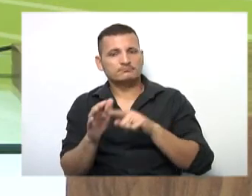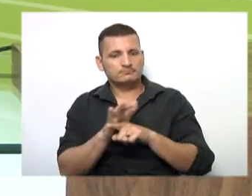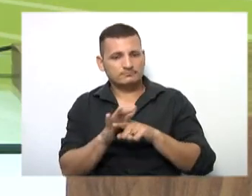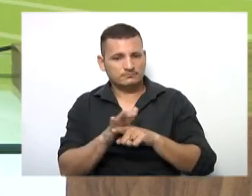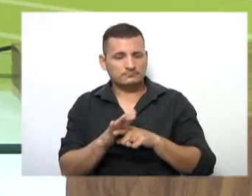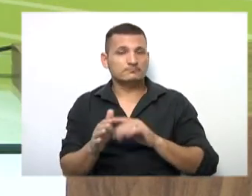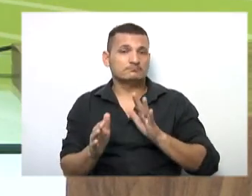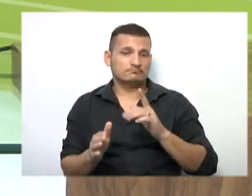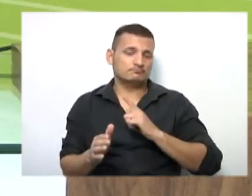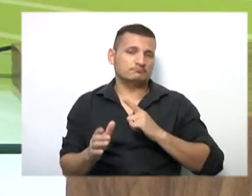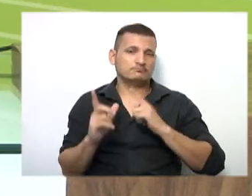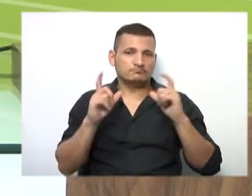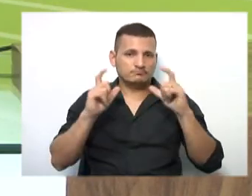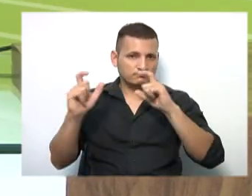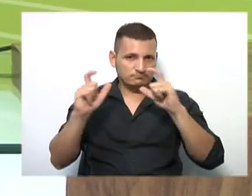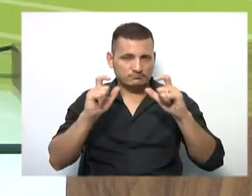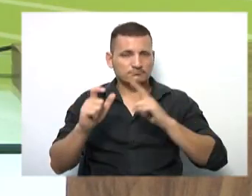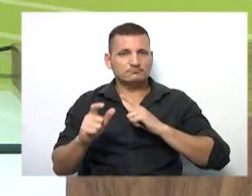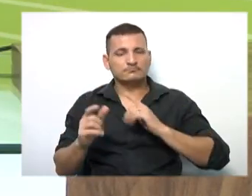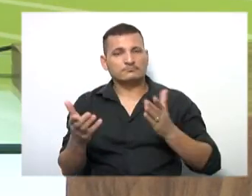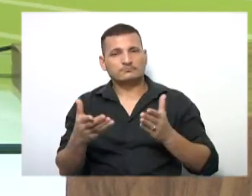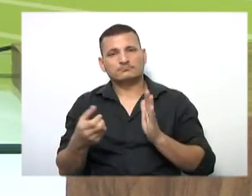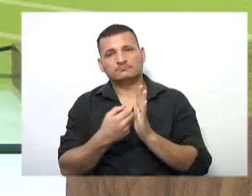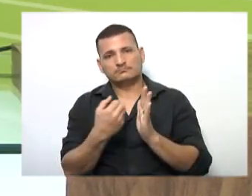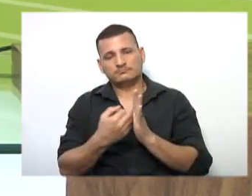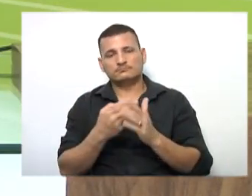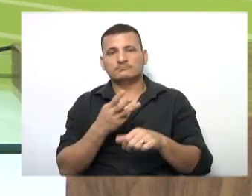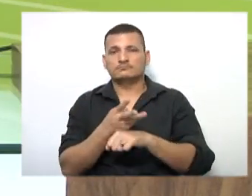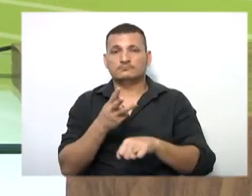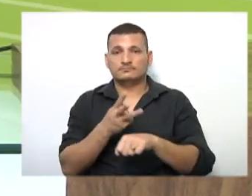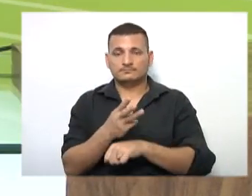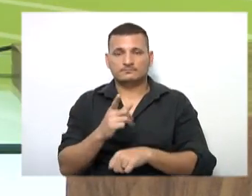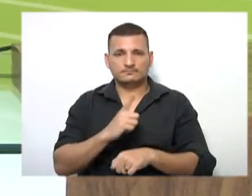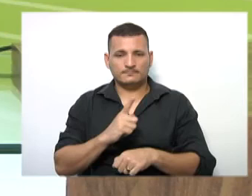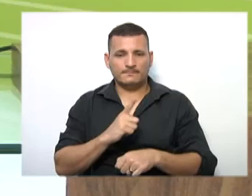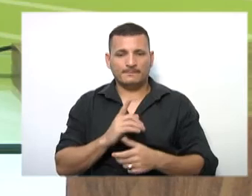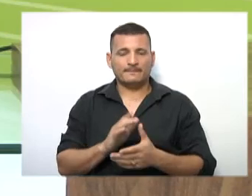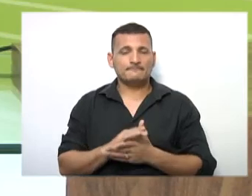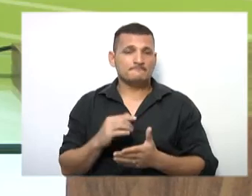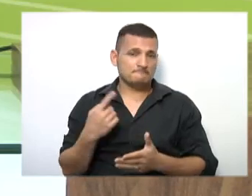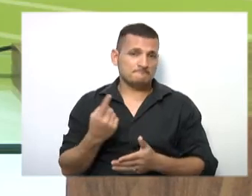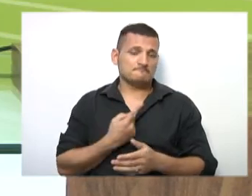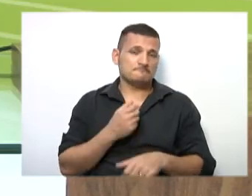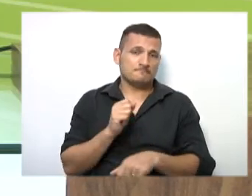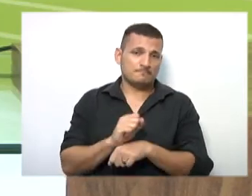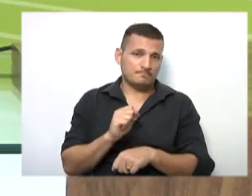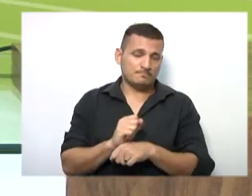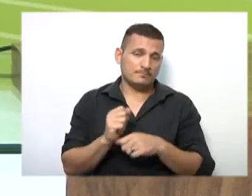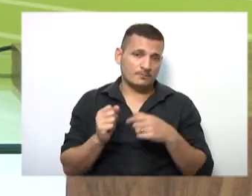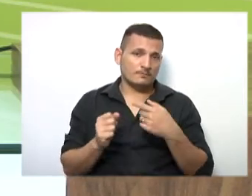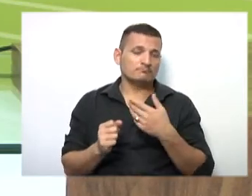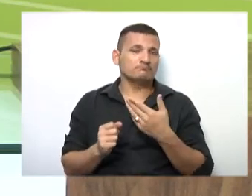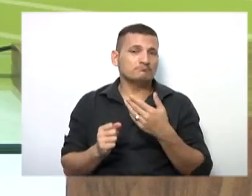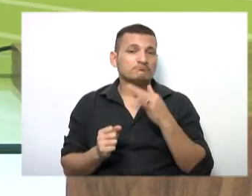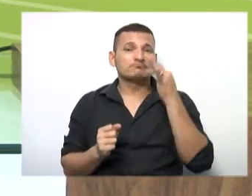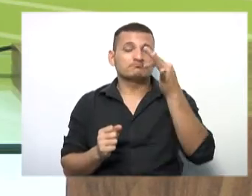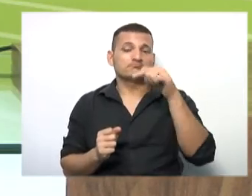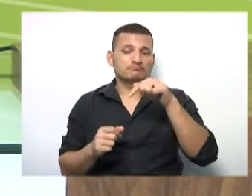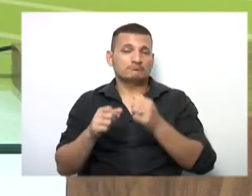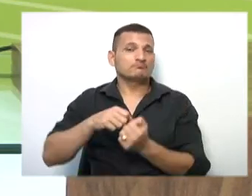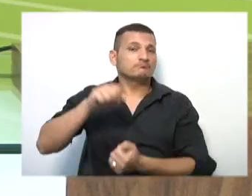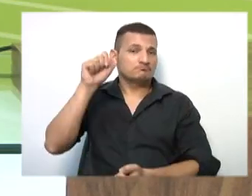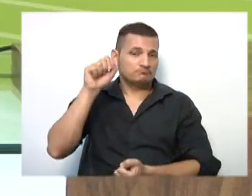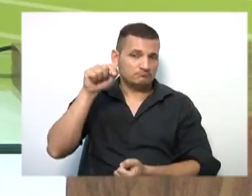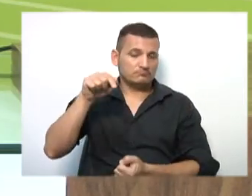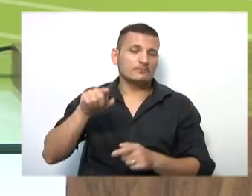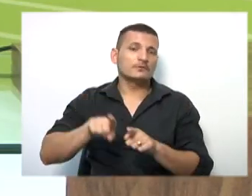está sendo fotografado, está sendo enviado para nós via WhatsApp. E a gente aguarda também que no futuro esse banner seja